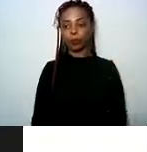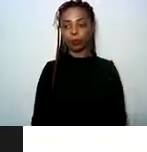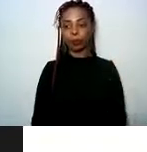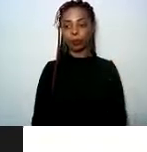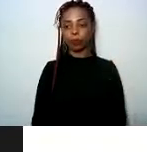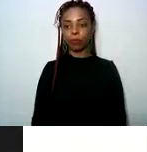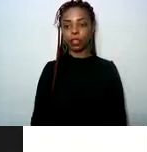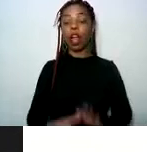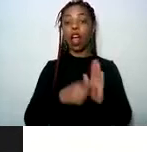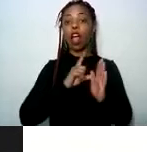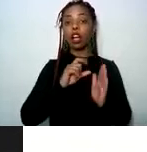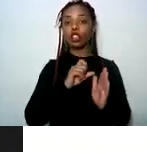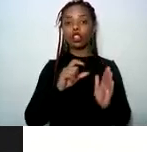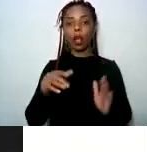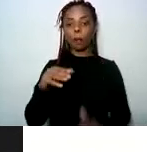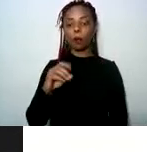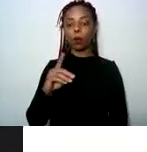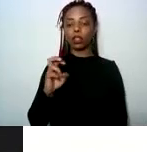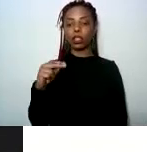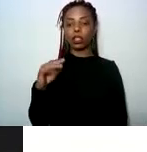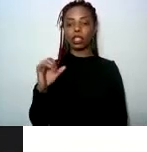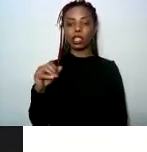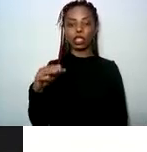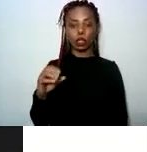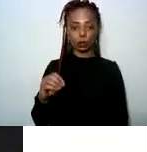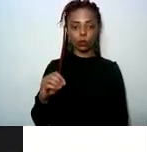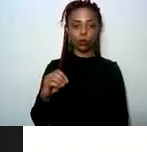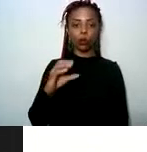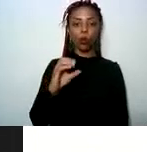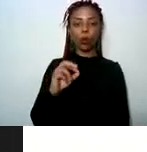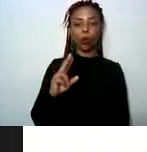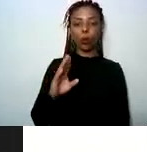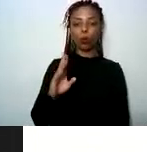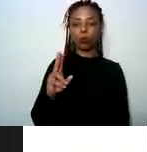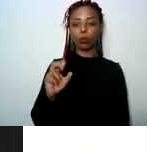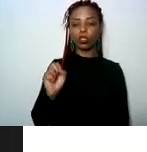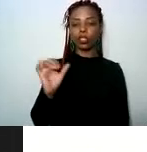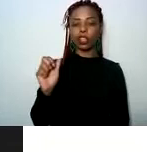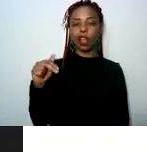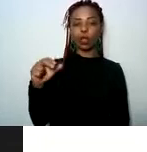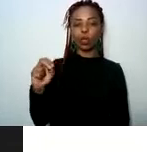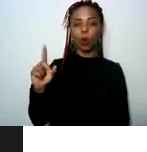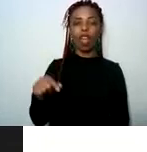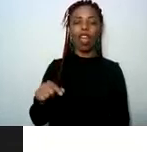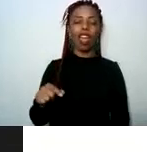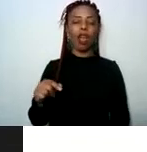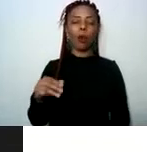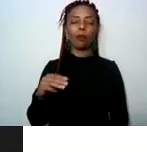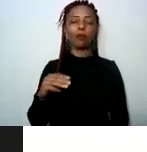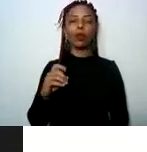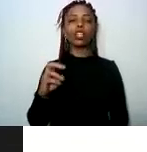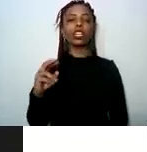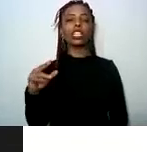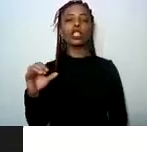modernismo conhecido como corbusiano, que é esse modernismo que a gente vê formalmente pelo Niemeyer ou